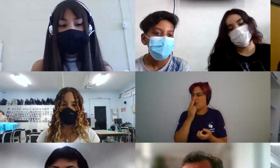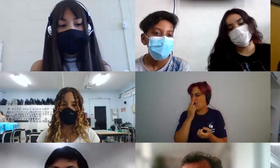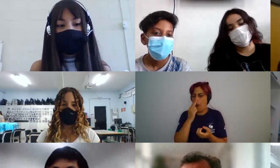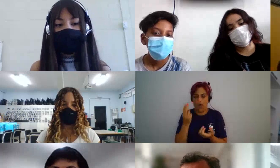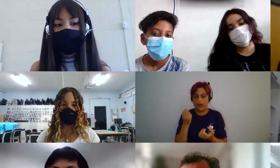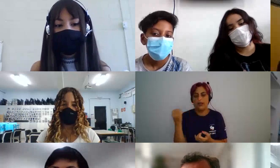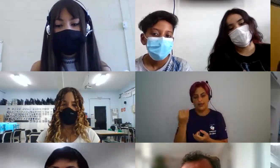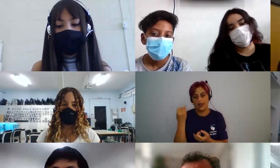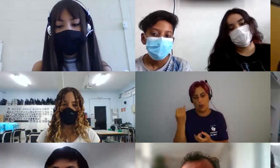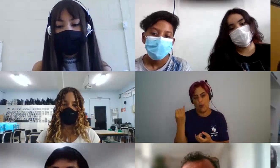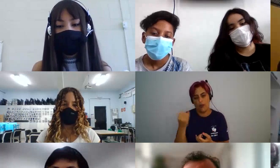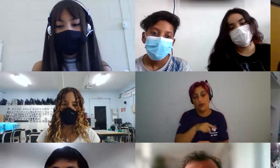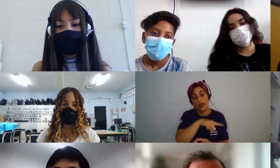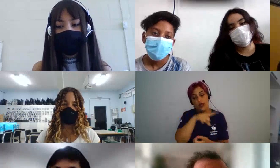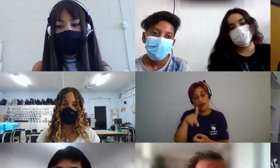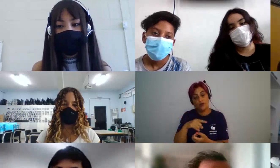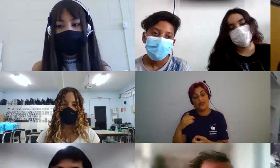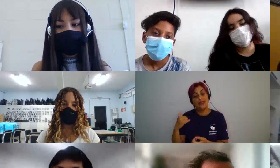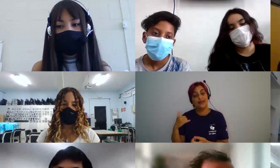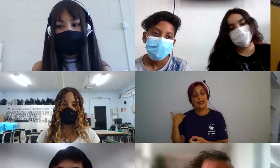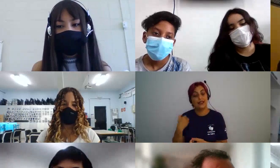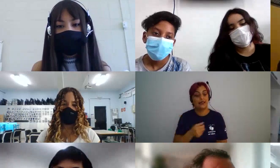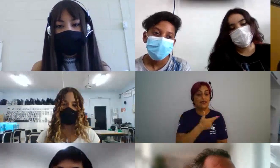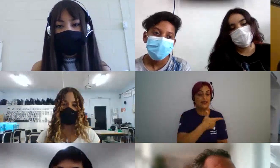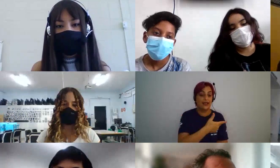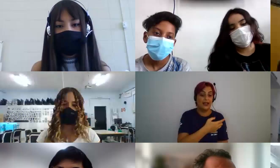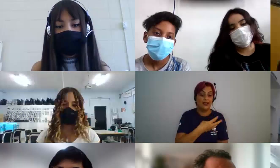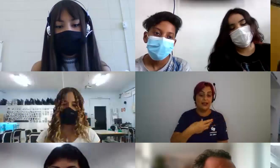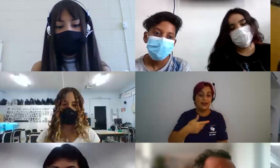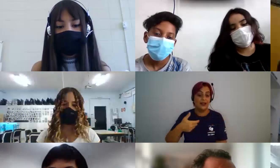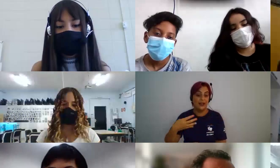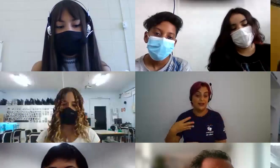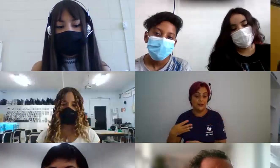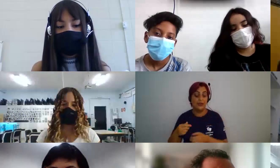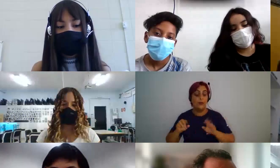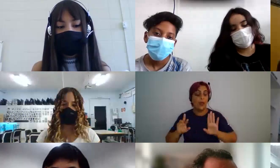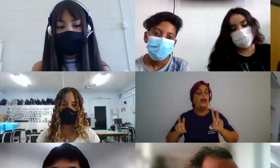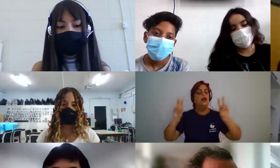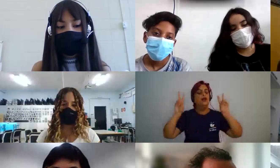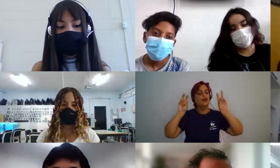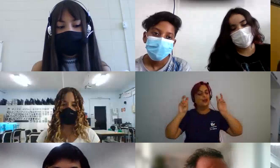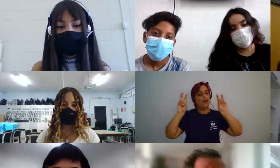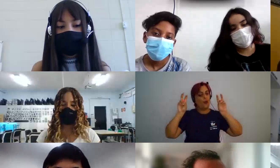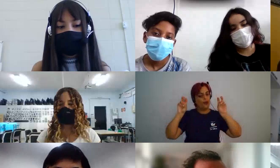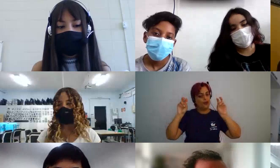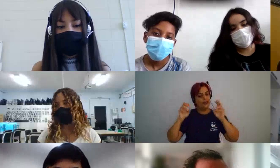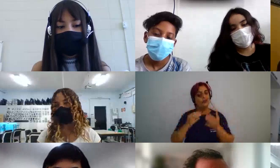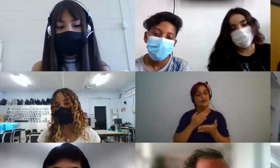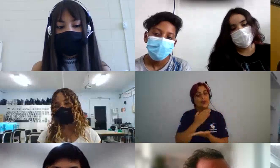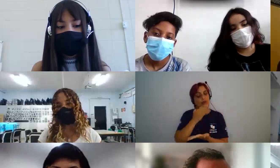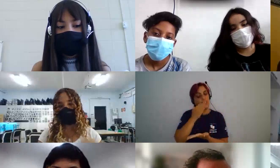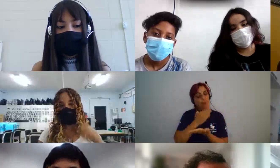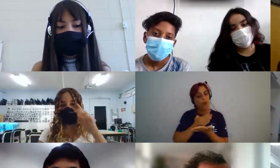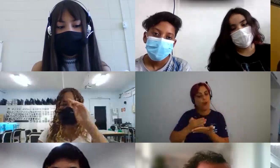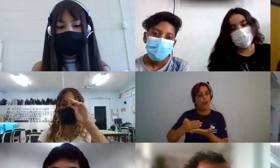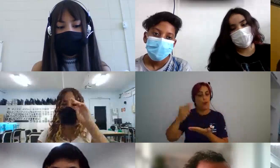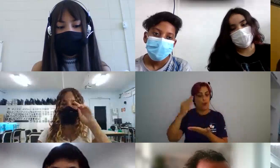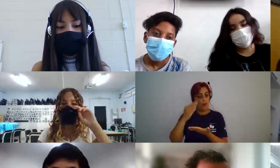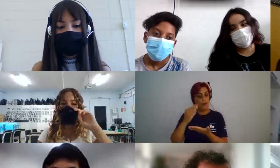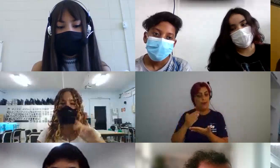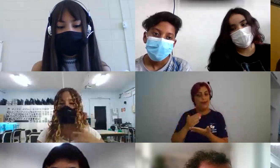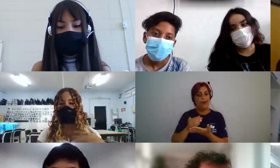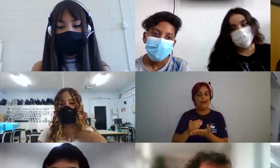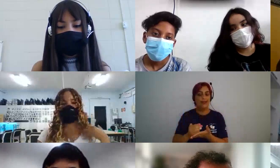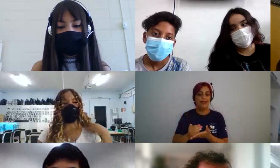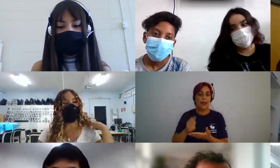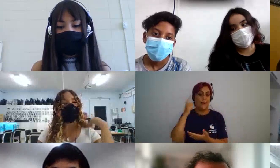13, 14 anos, mas com certeza absoluta, cada vez mais esses assuntos vão aparecer na sua vida.